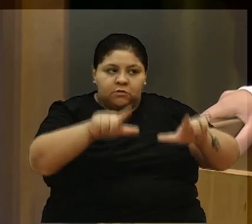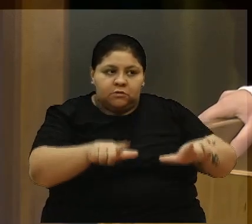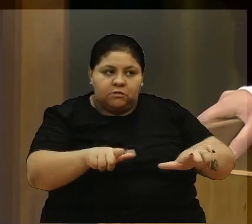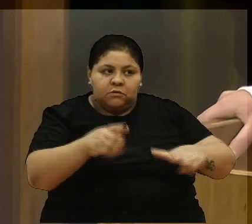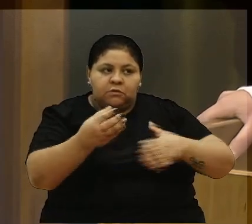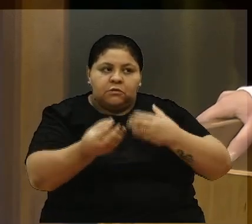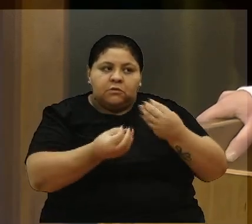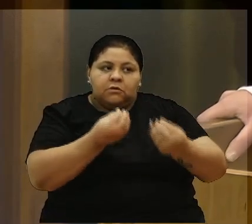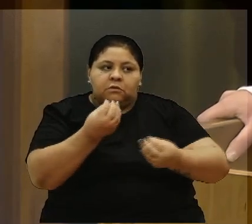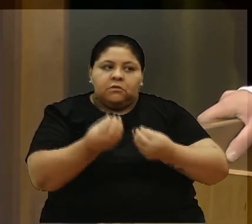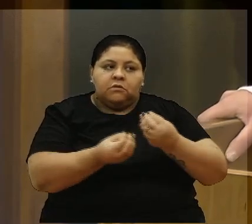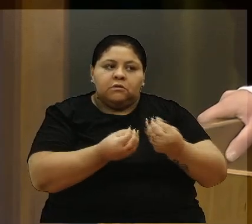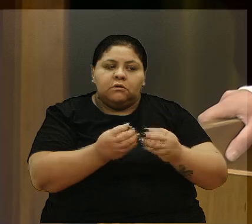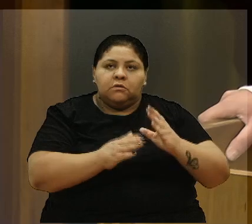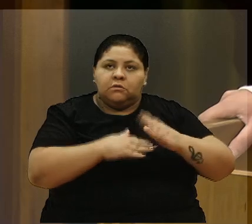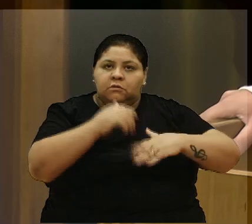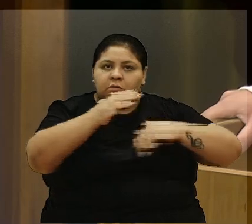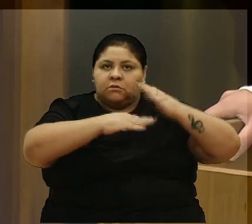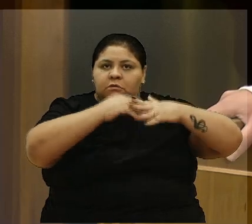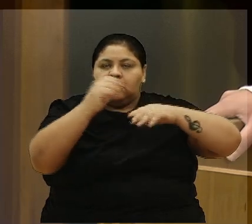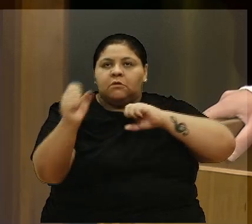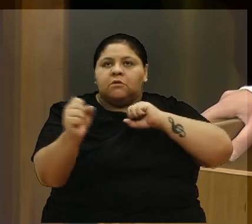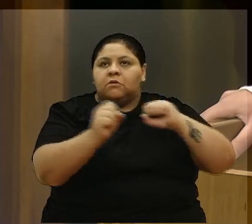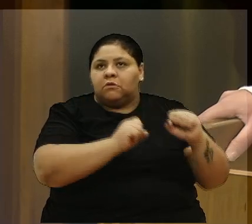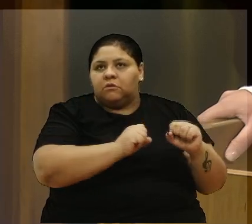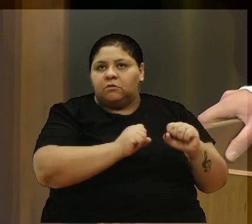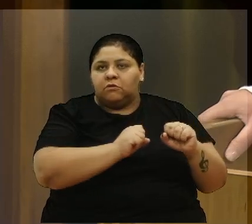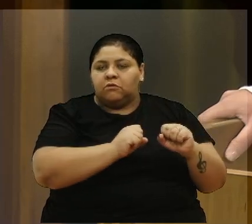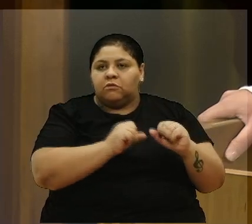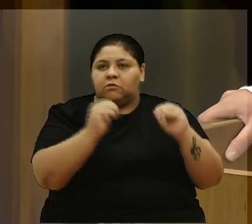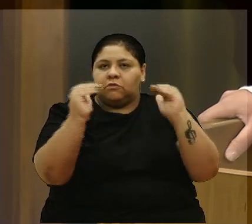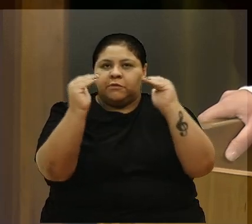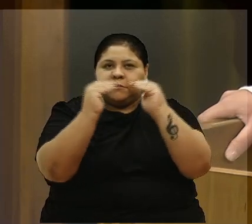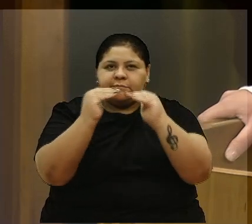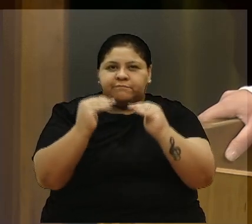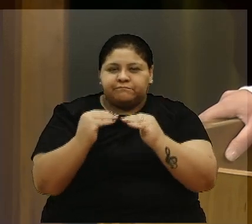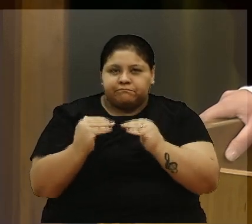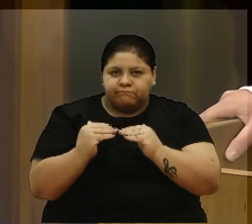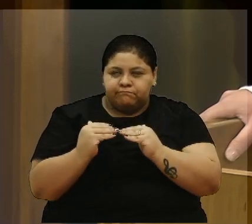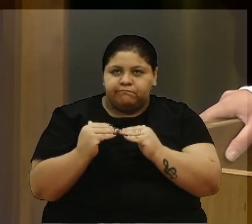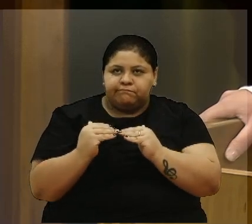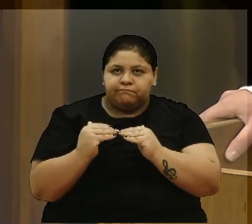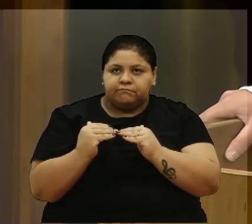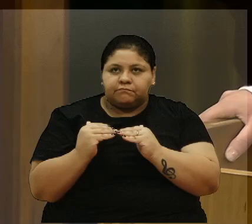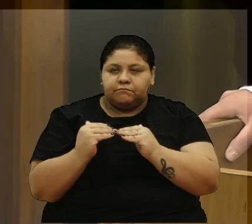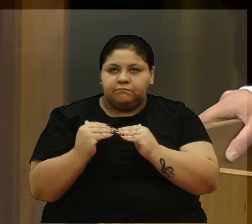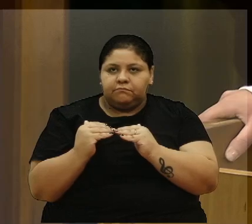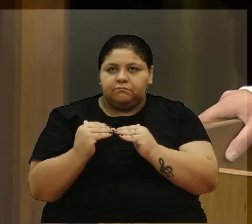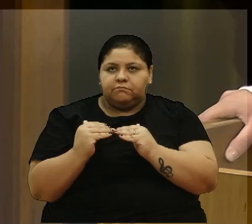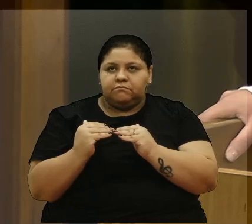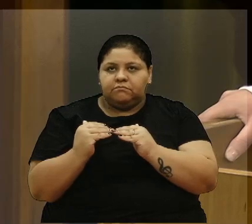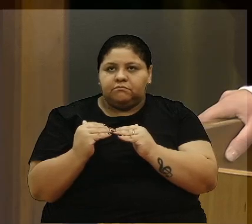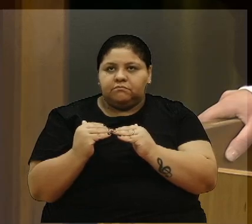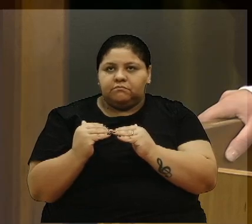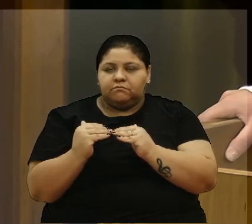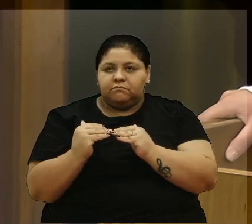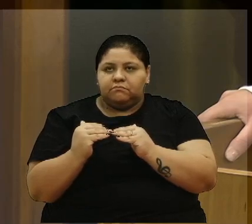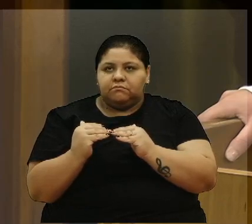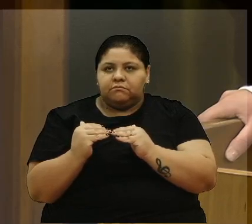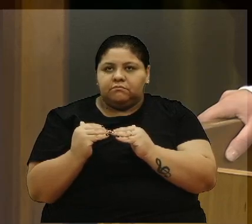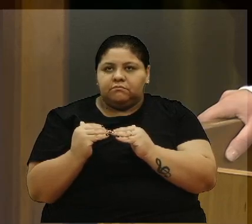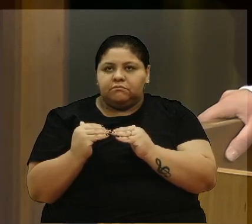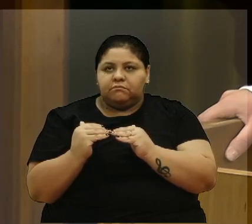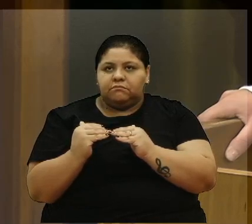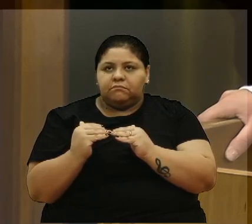ser construído, poderia vir ao encontro de trazer à tona todos